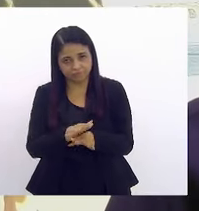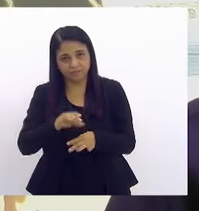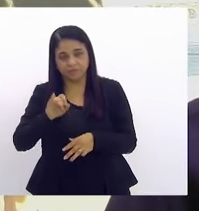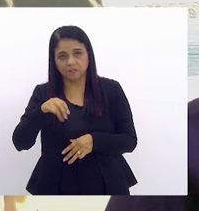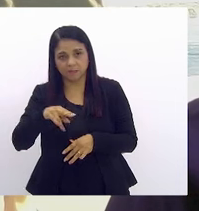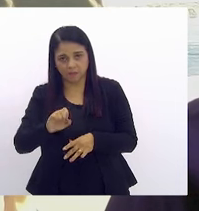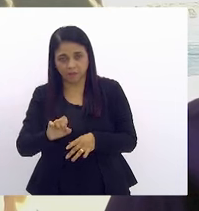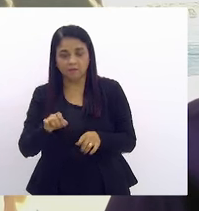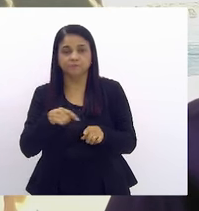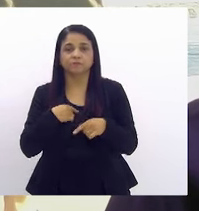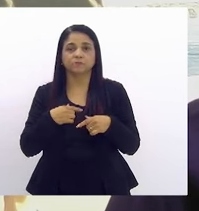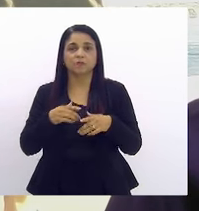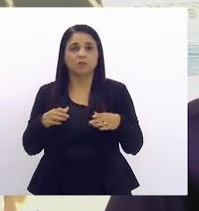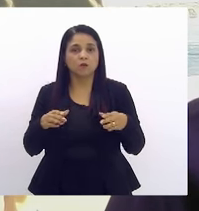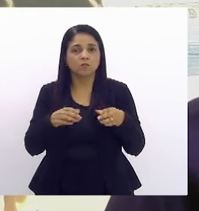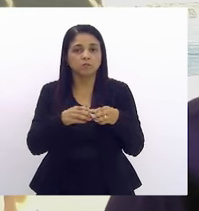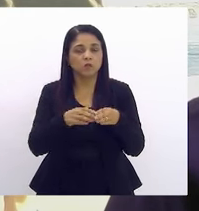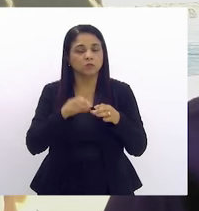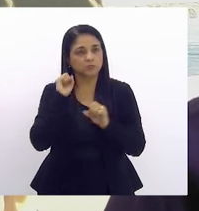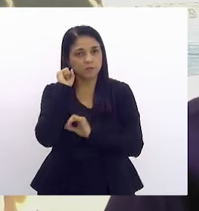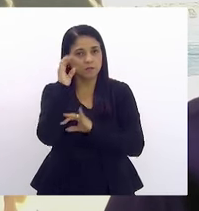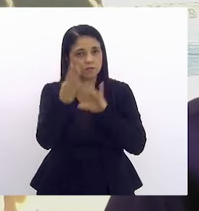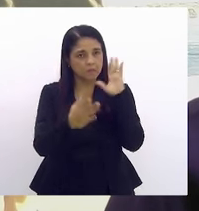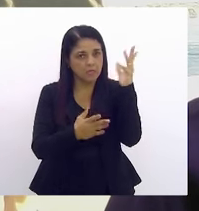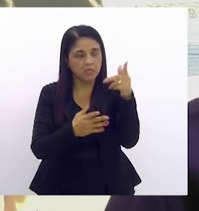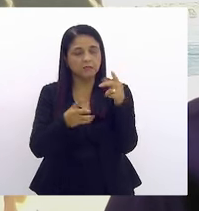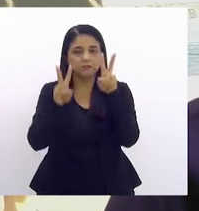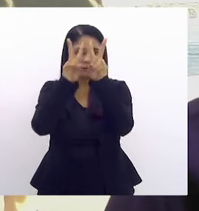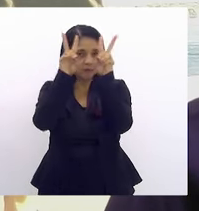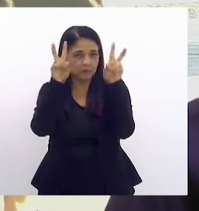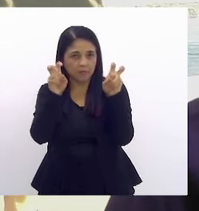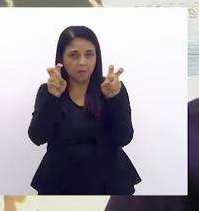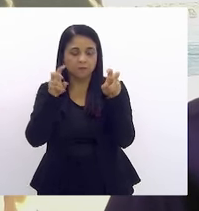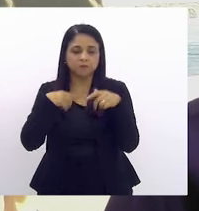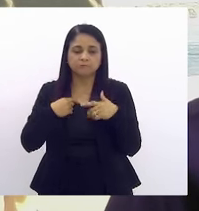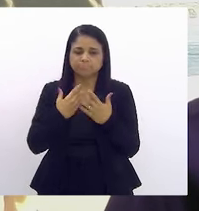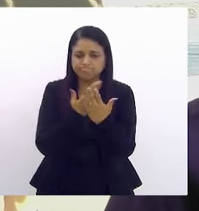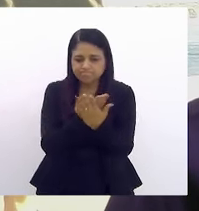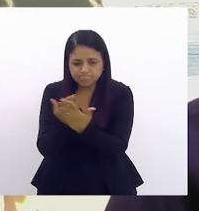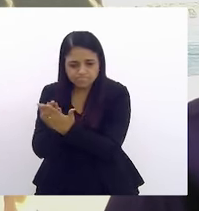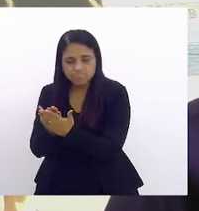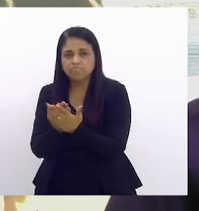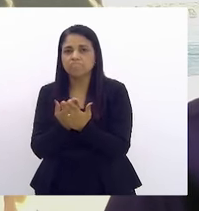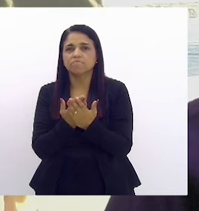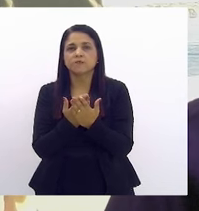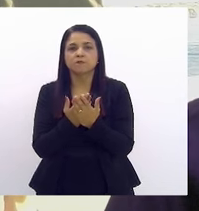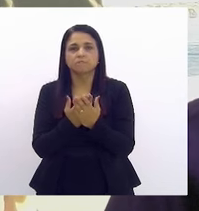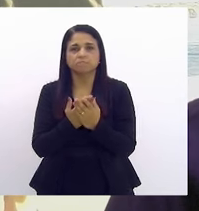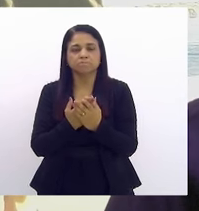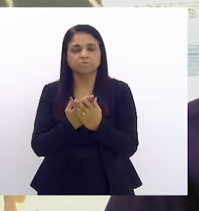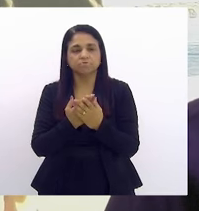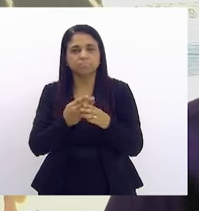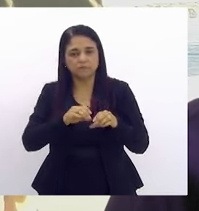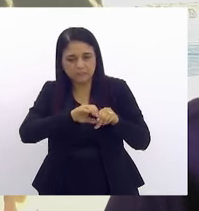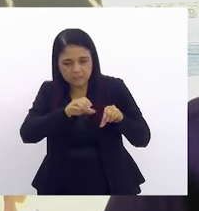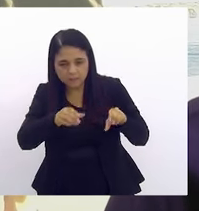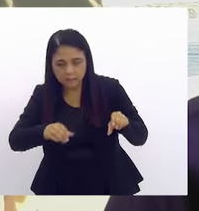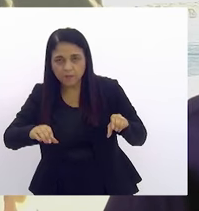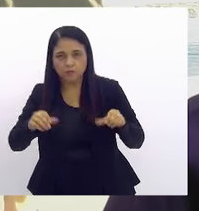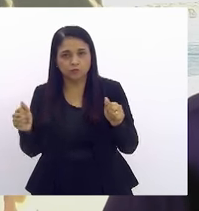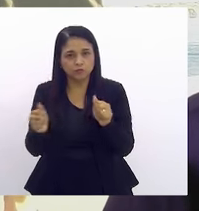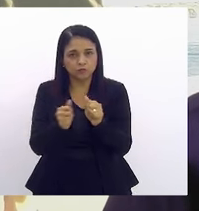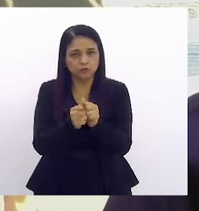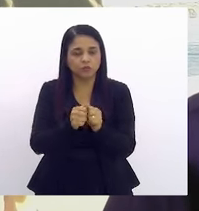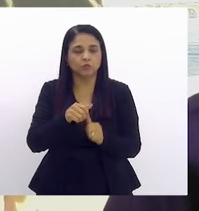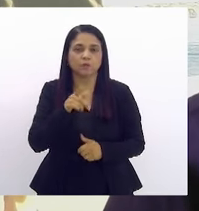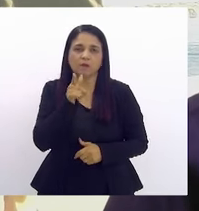Ambiente todos esses temas, buscar aprofundar alguns deles, em especial a questão do saneamento junto com águas do Rio,